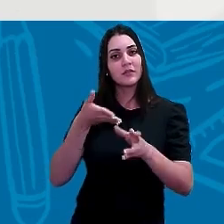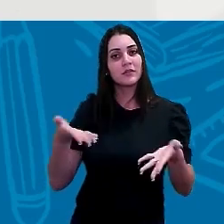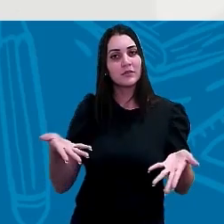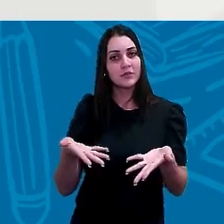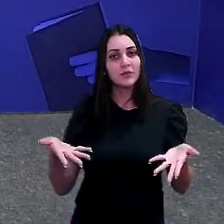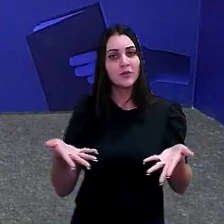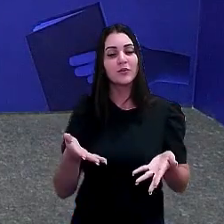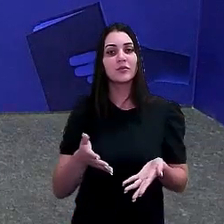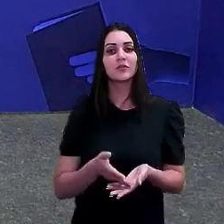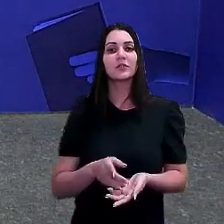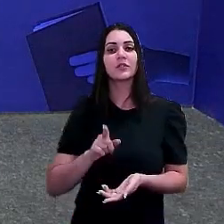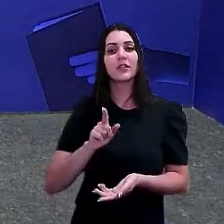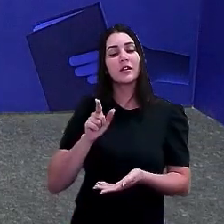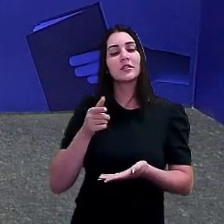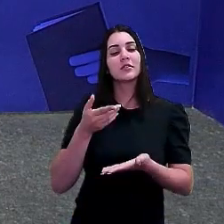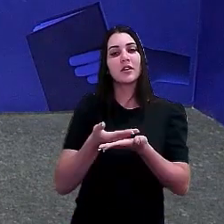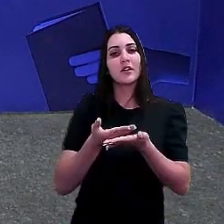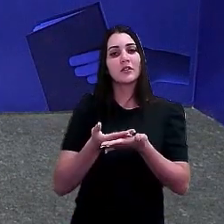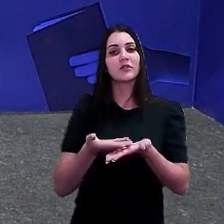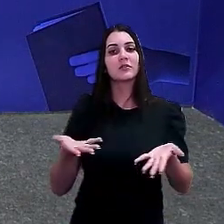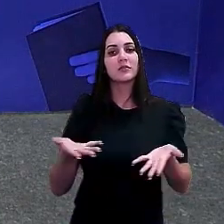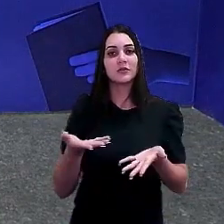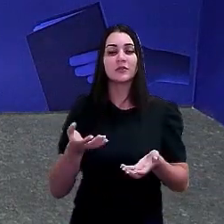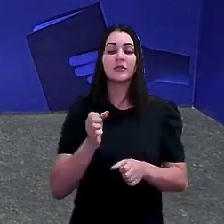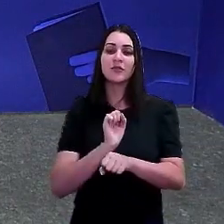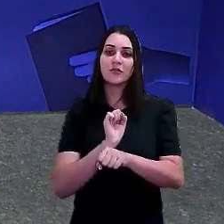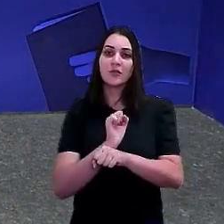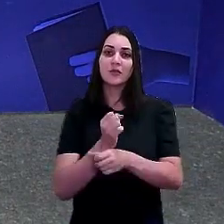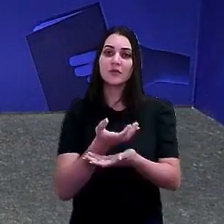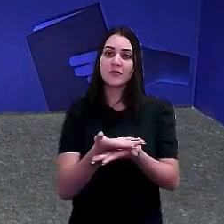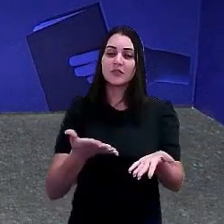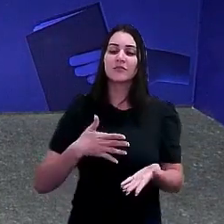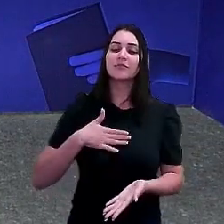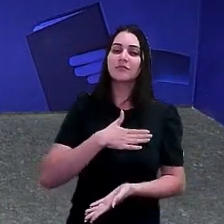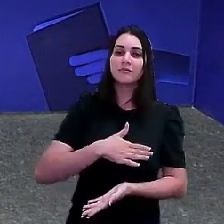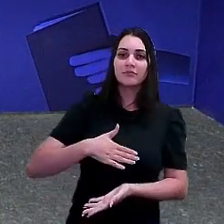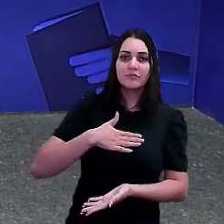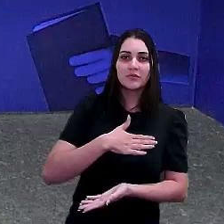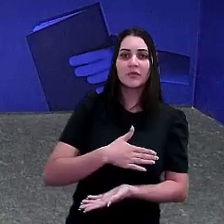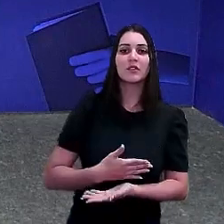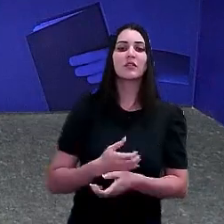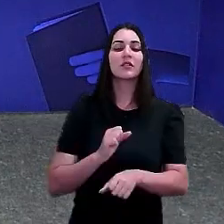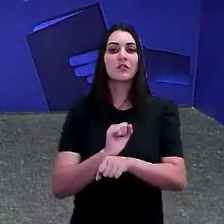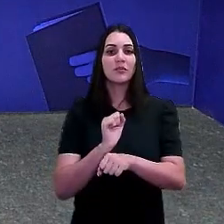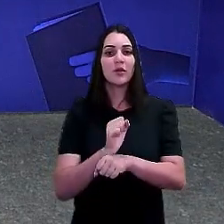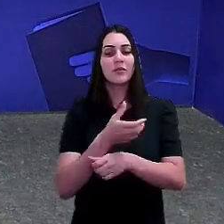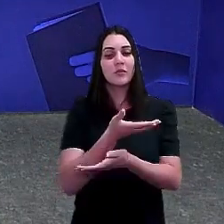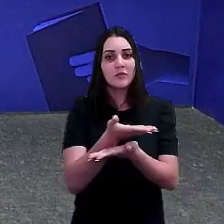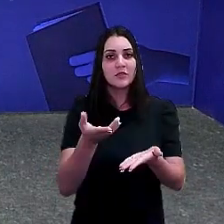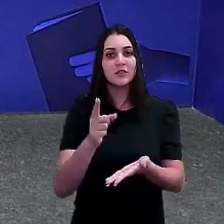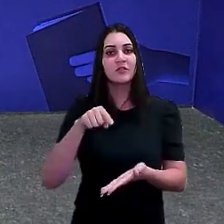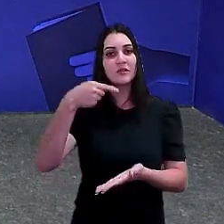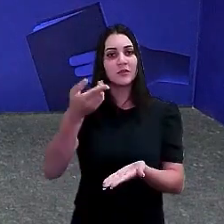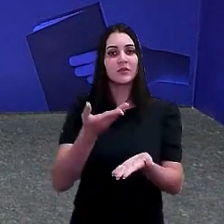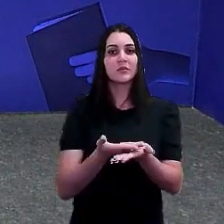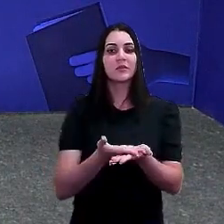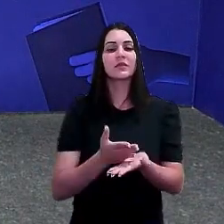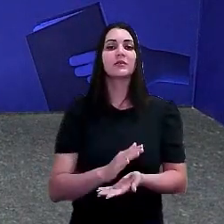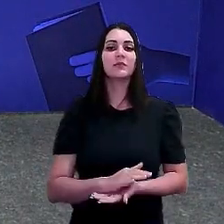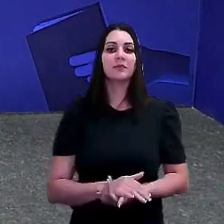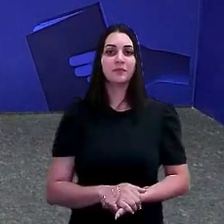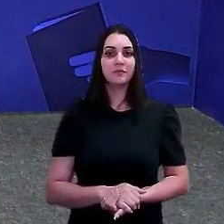hoje e essa é a nossa aula de hoje. Eu espero que você tenha gostado. E espero por você na próxima aula.